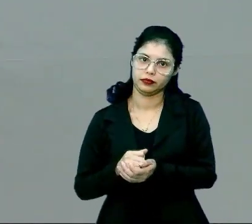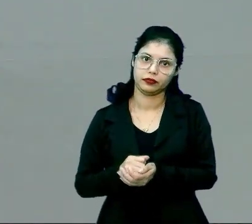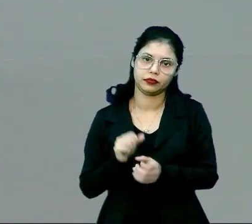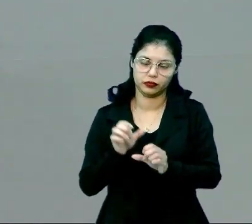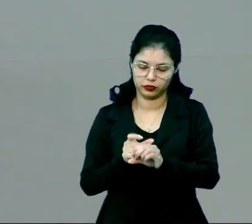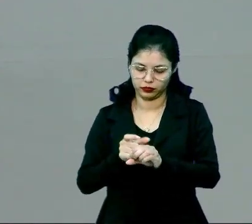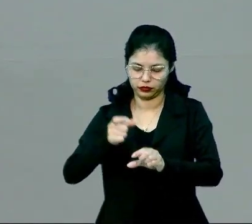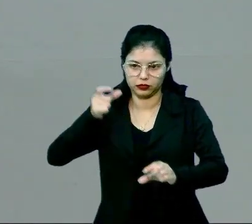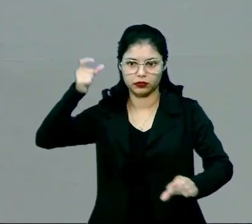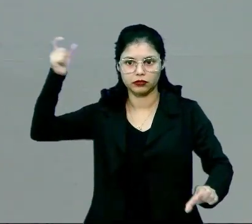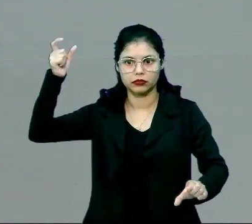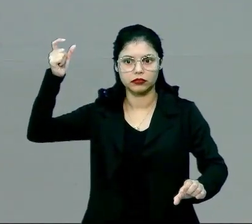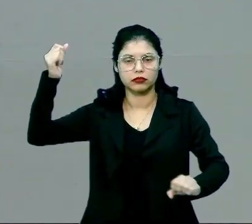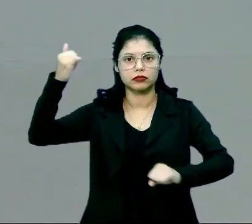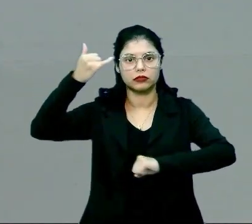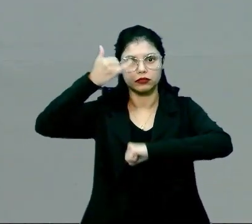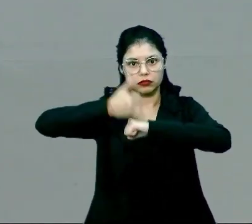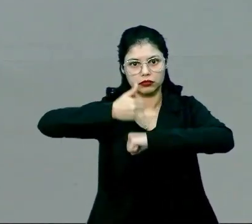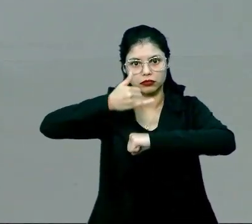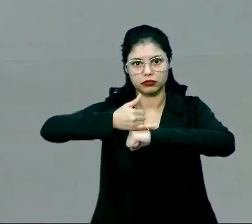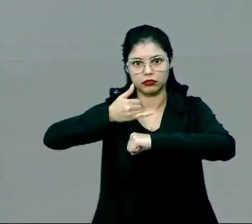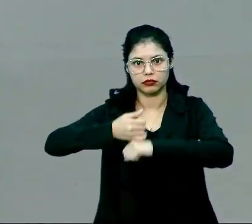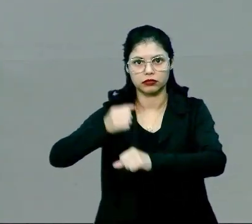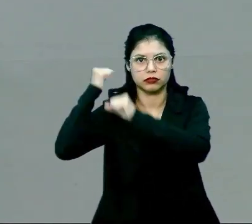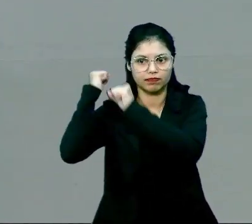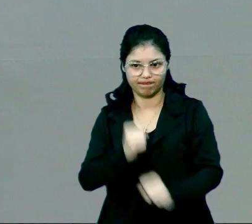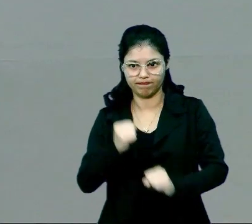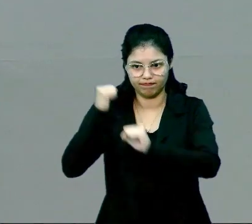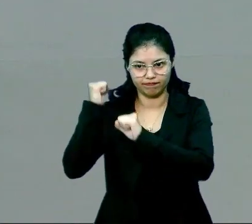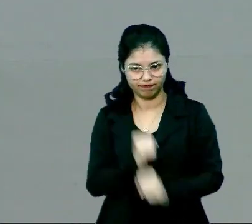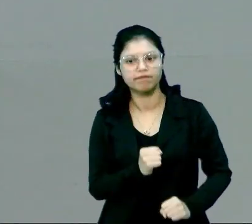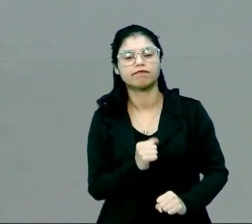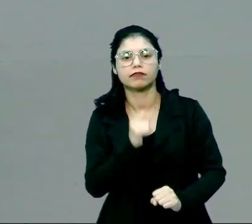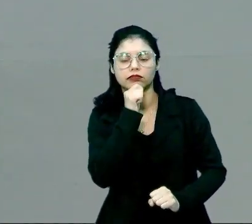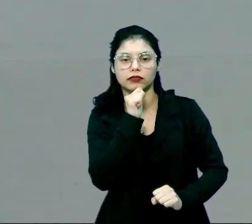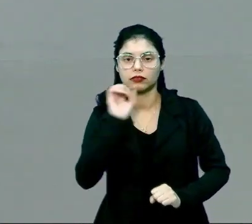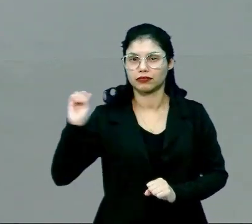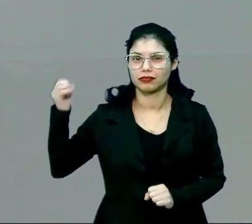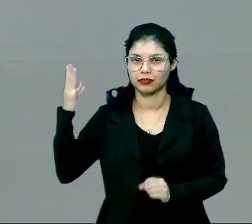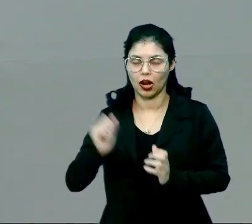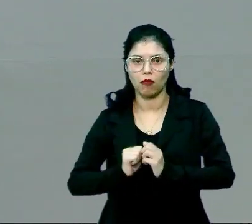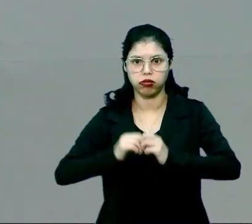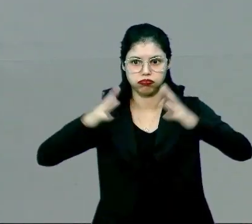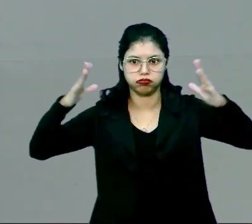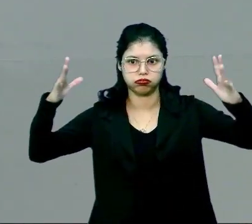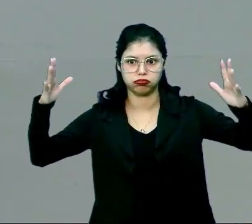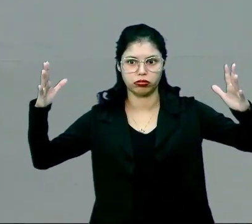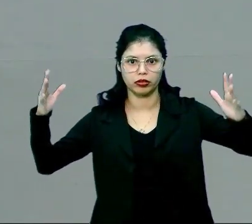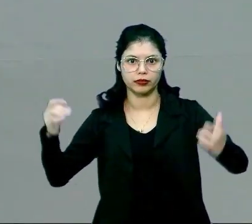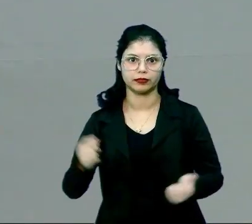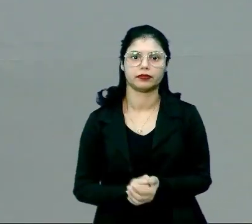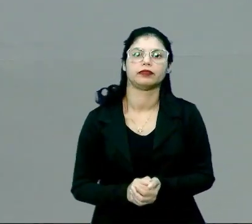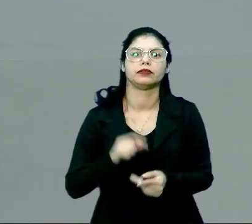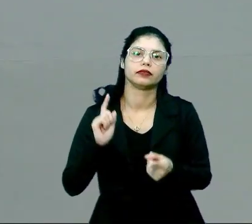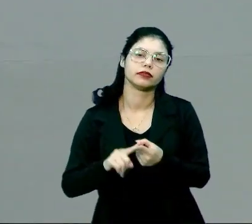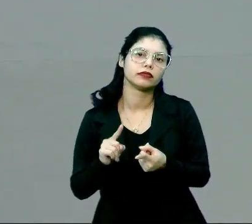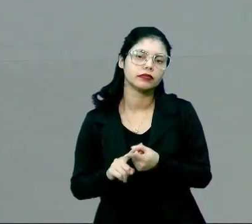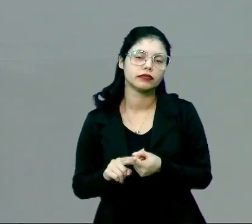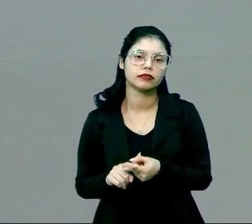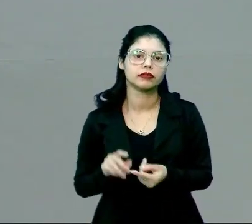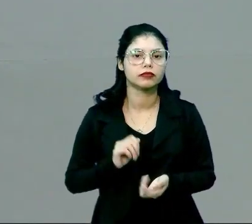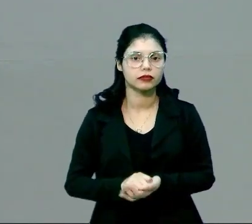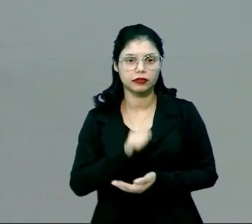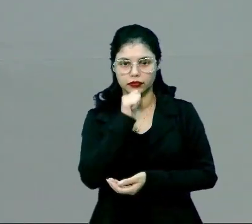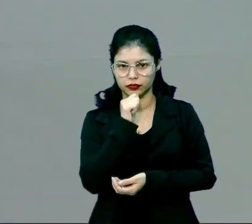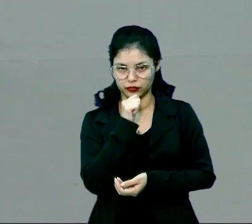de ferro. Na partir do momento que ele foi bater no buraco com esse bastão, aconteceu uma explosão com as faíscas, Ativou a pólvora e